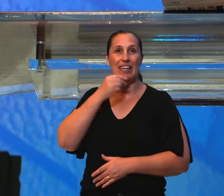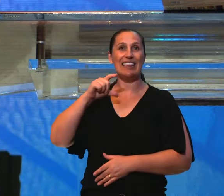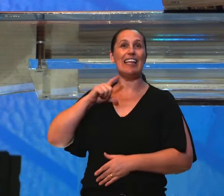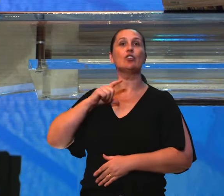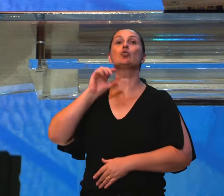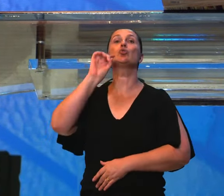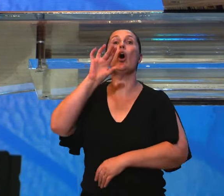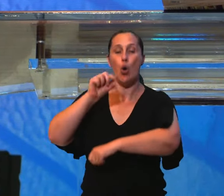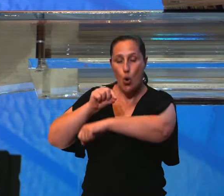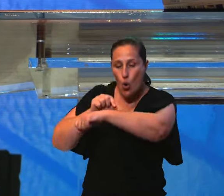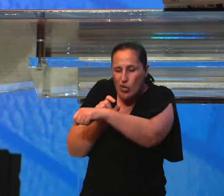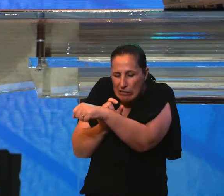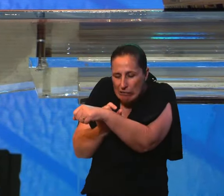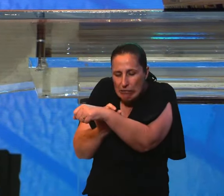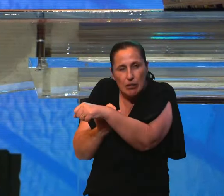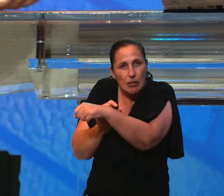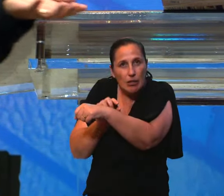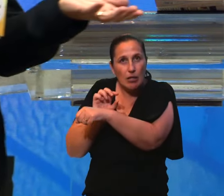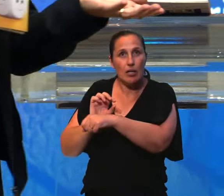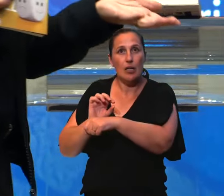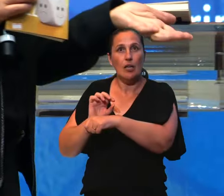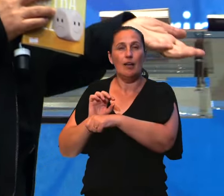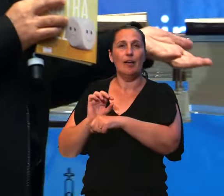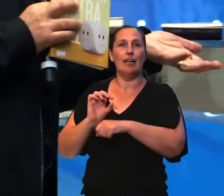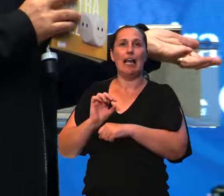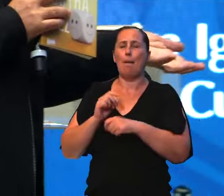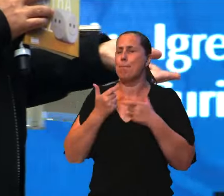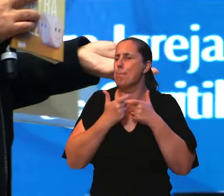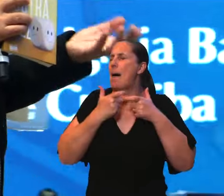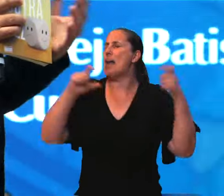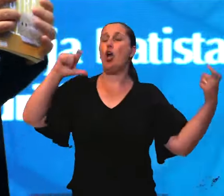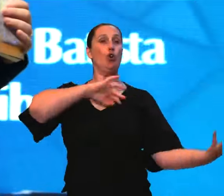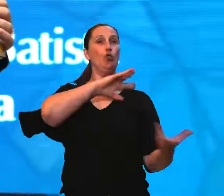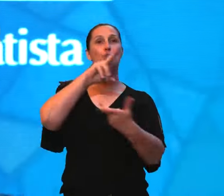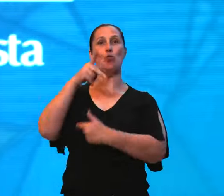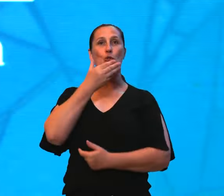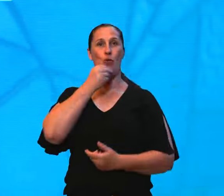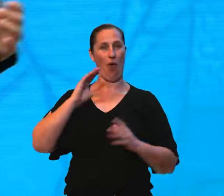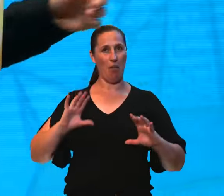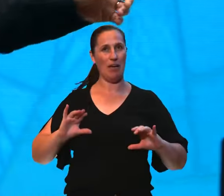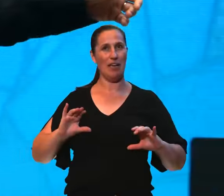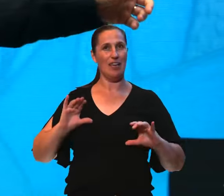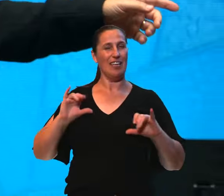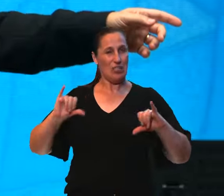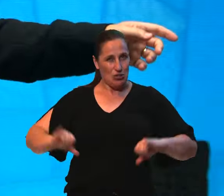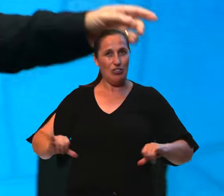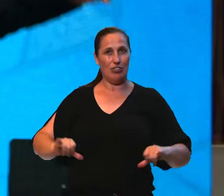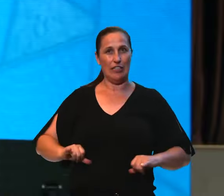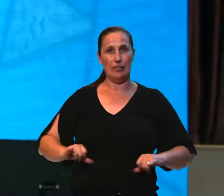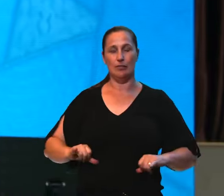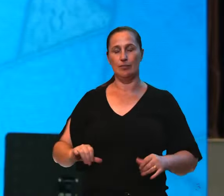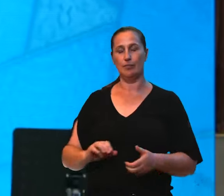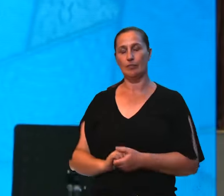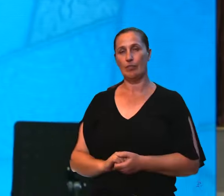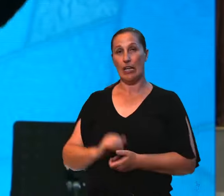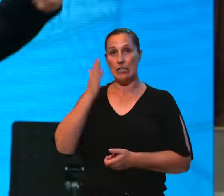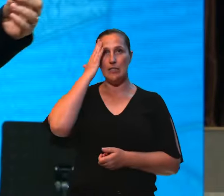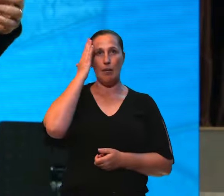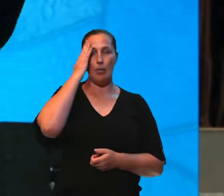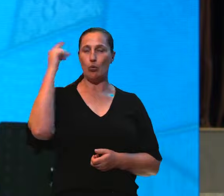ele porque o corpo reage de forma absoluta aí eu falei Ah bacana passado três dias eu tô no corredor da igreja vem um